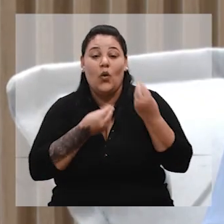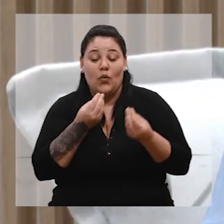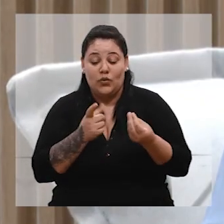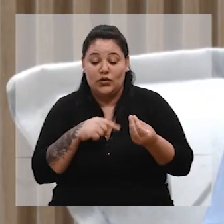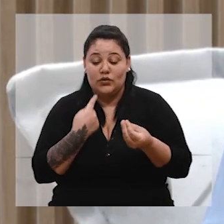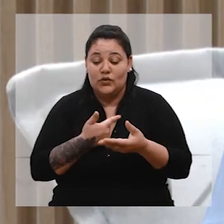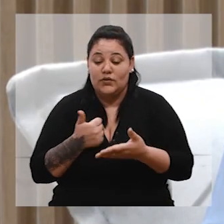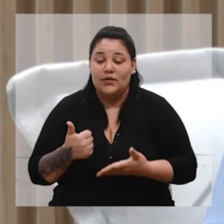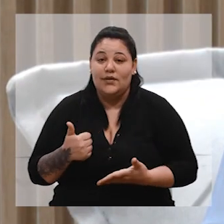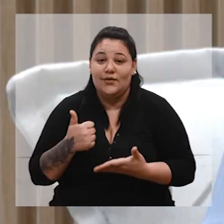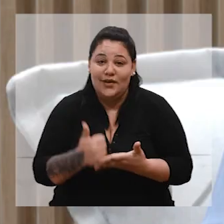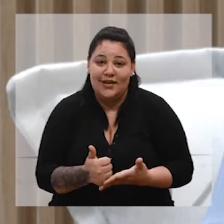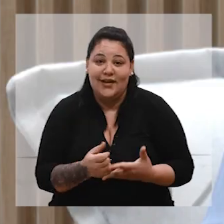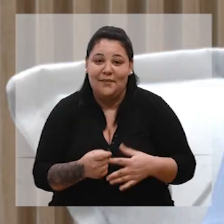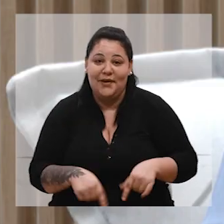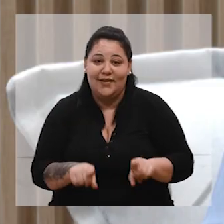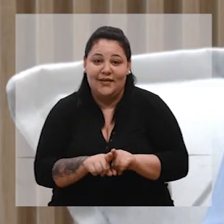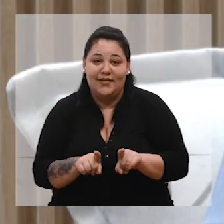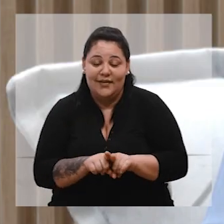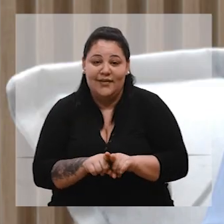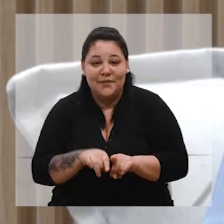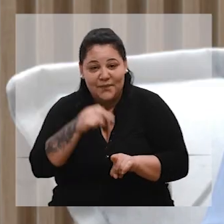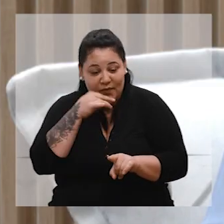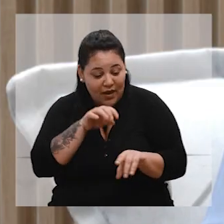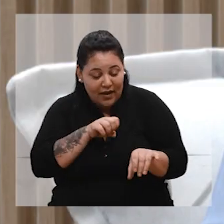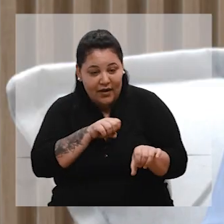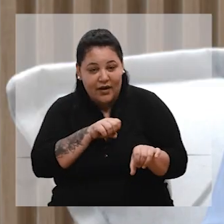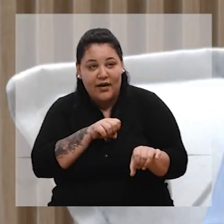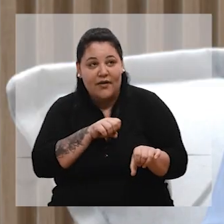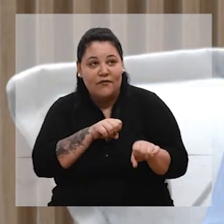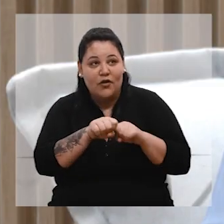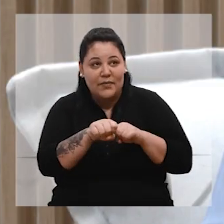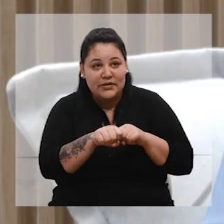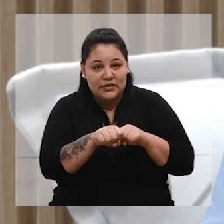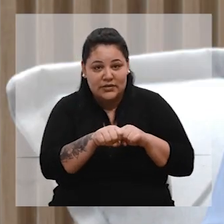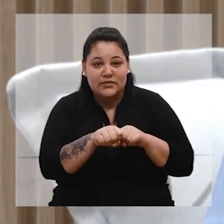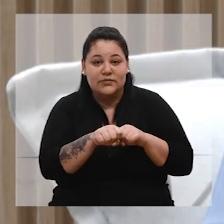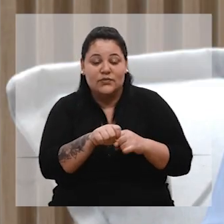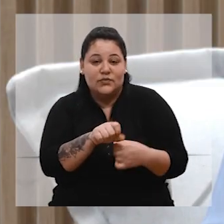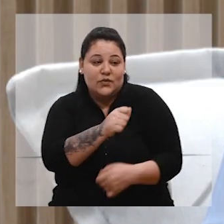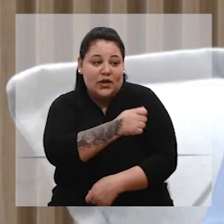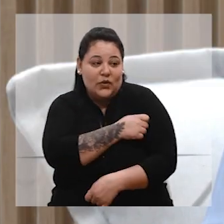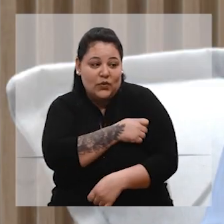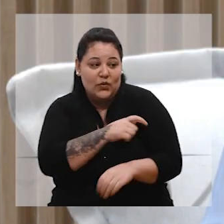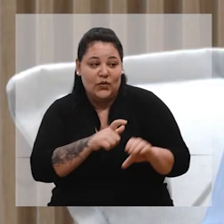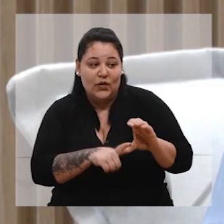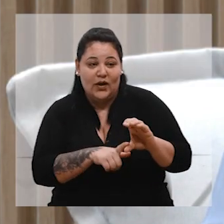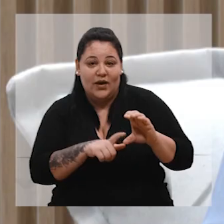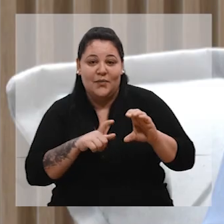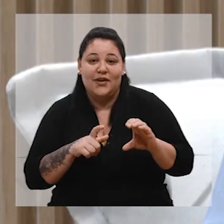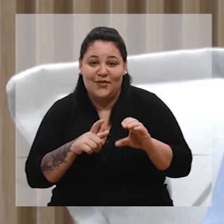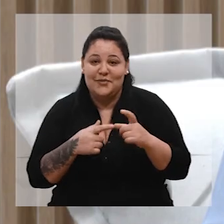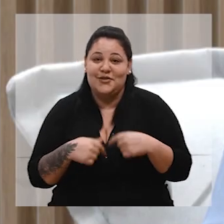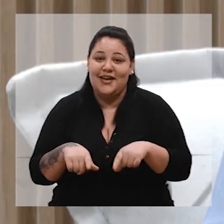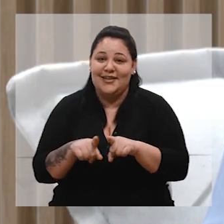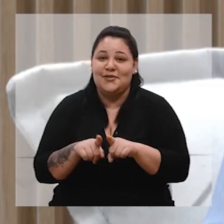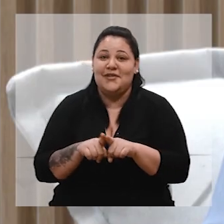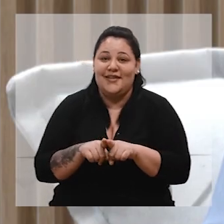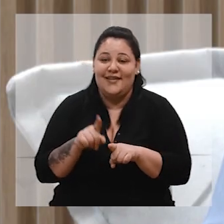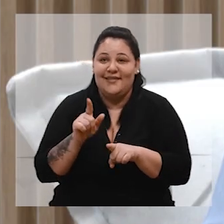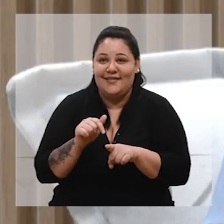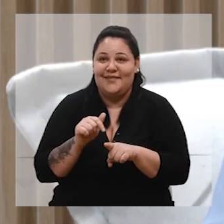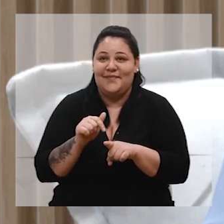Como que a gente contribui para a formação de um aluno autônomo,